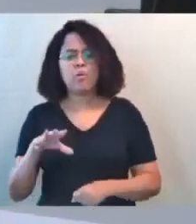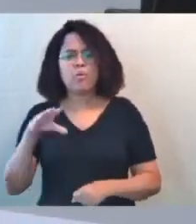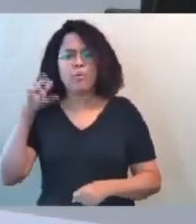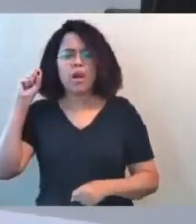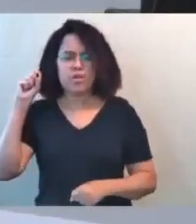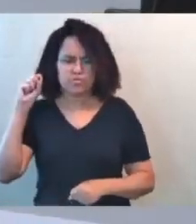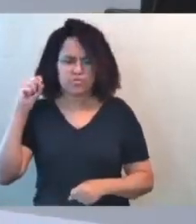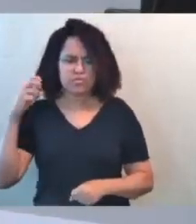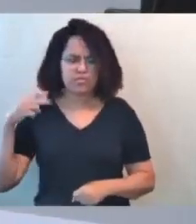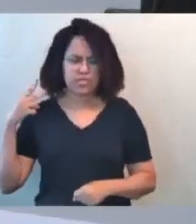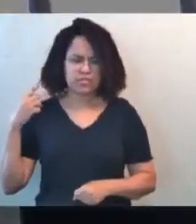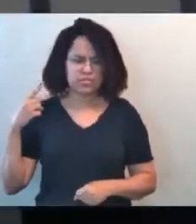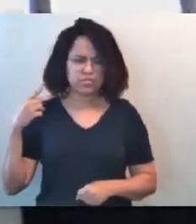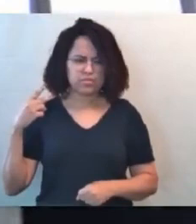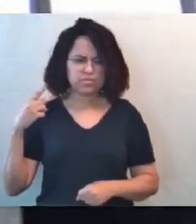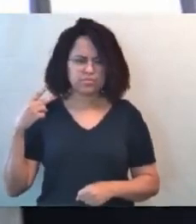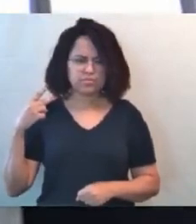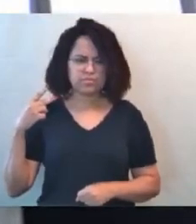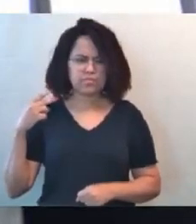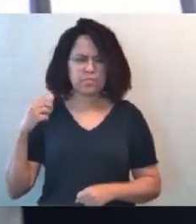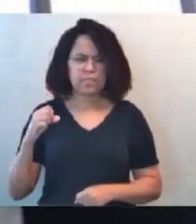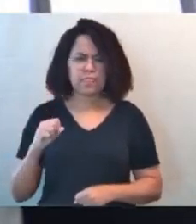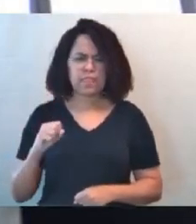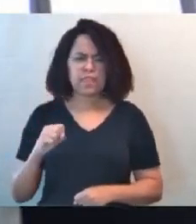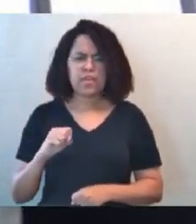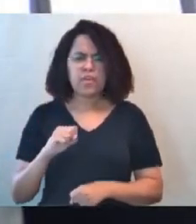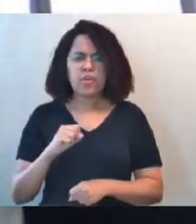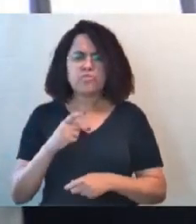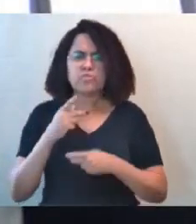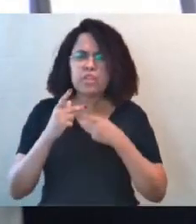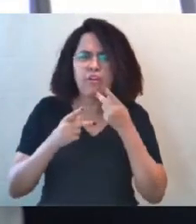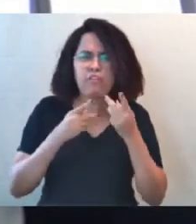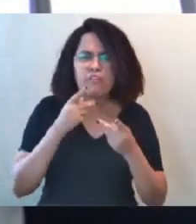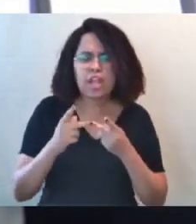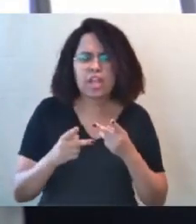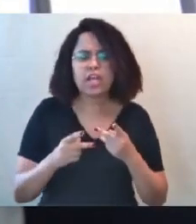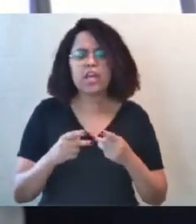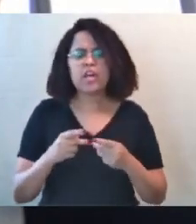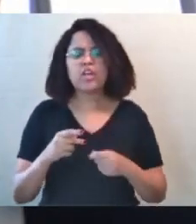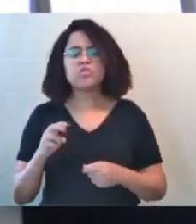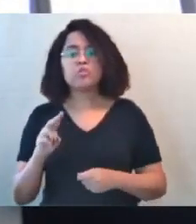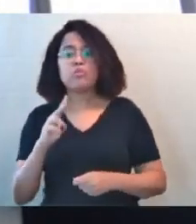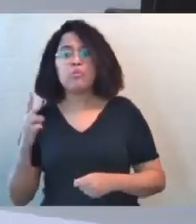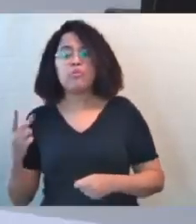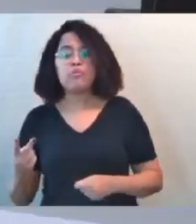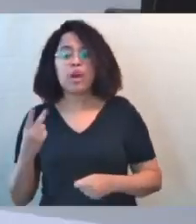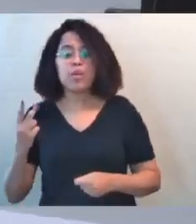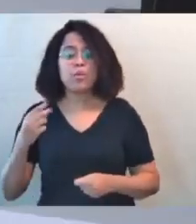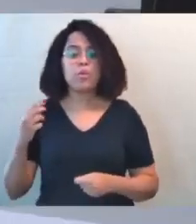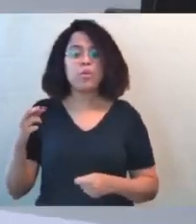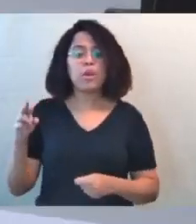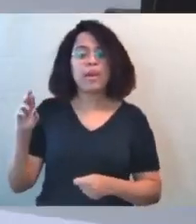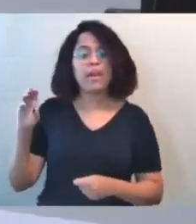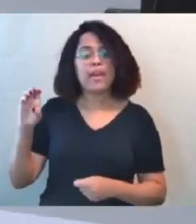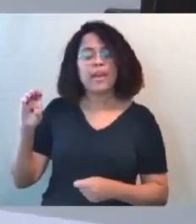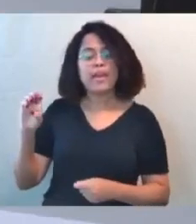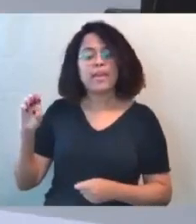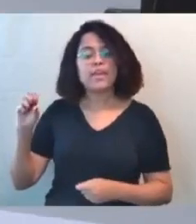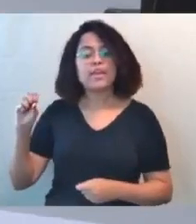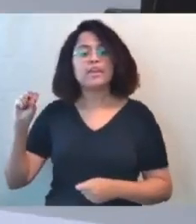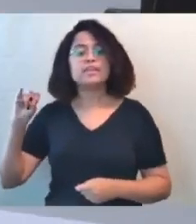parou? Parou que você falava que o valor residual é de 10%. É, porque consta na